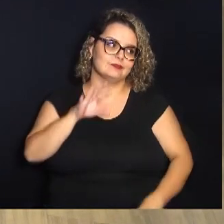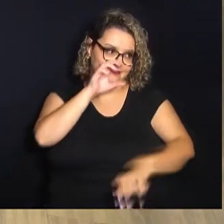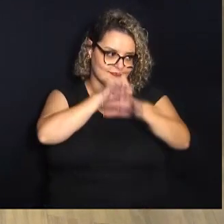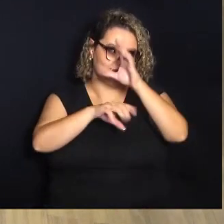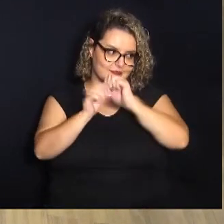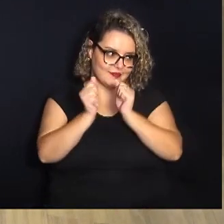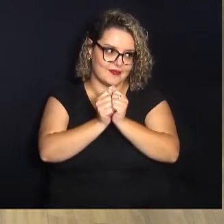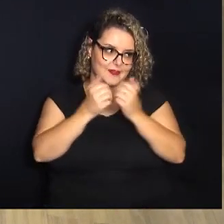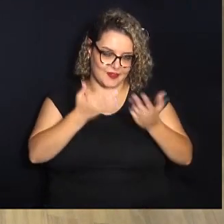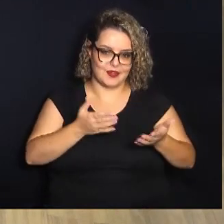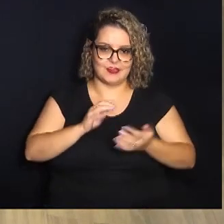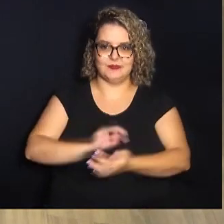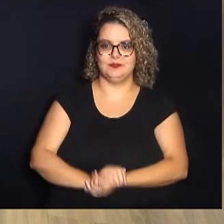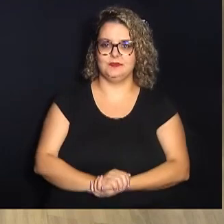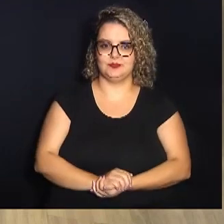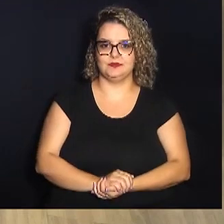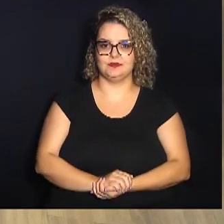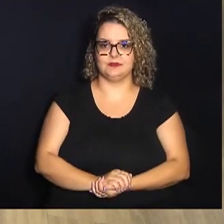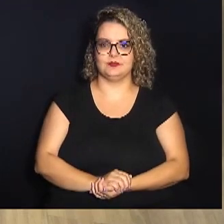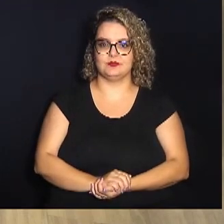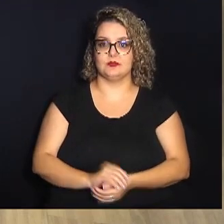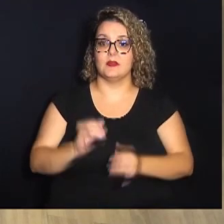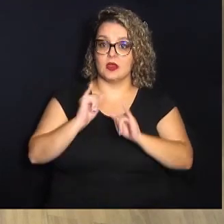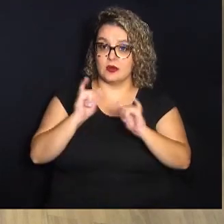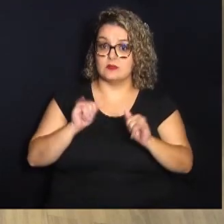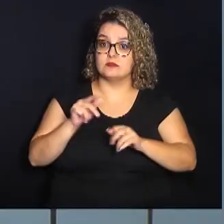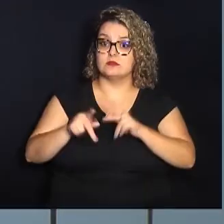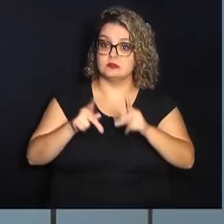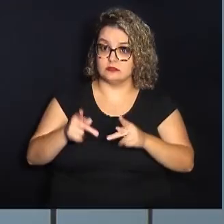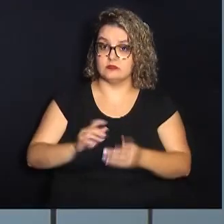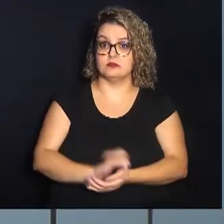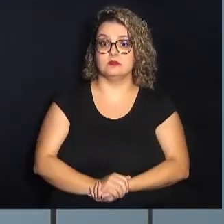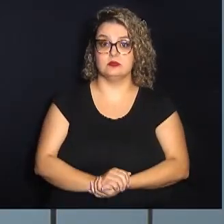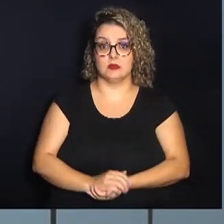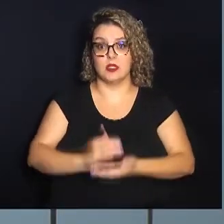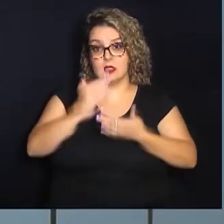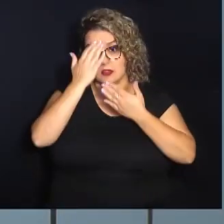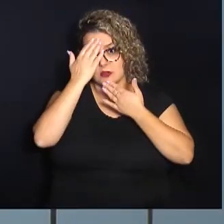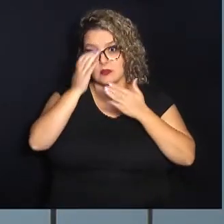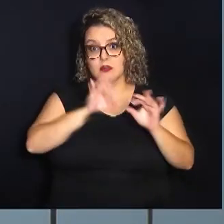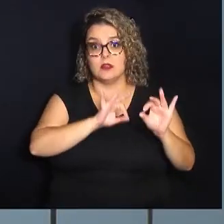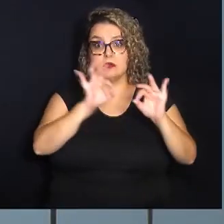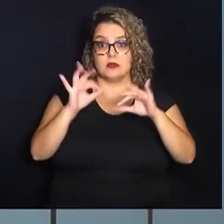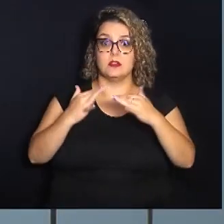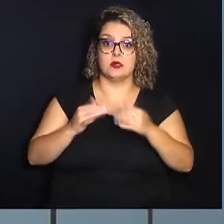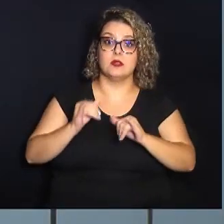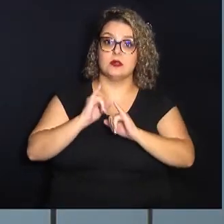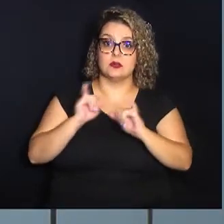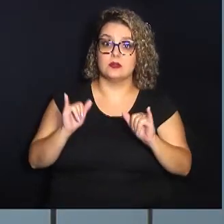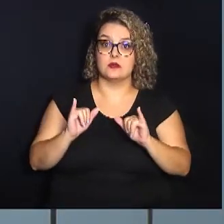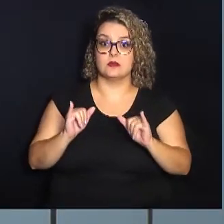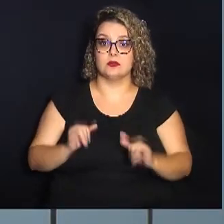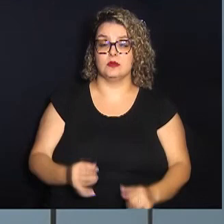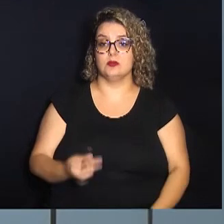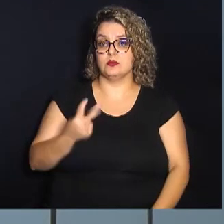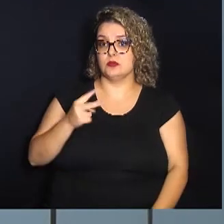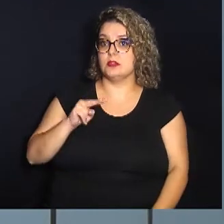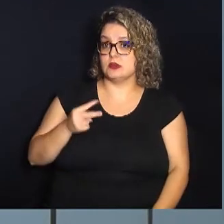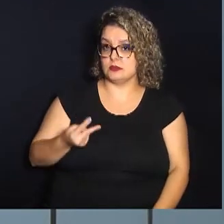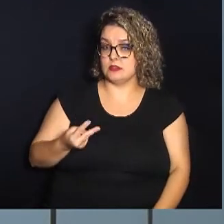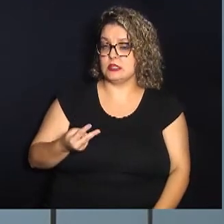você. E dizer para a população, agradecer aos telespectadores e dizer para eles, 2 vezes por semana,